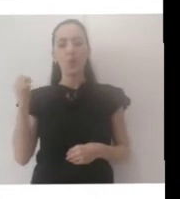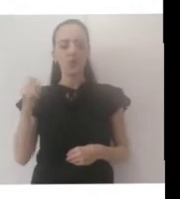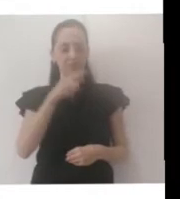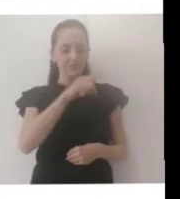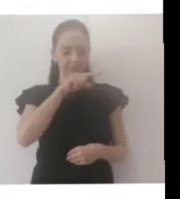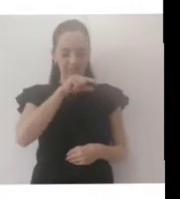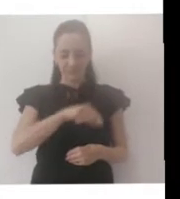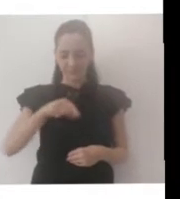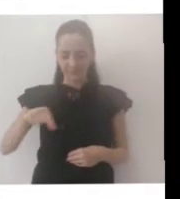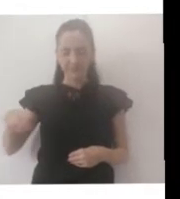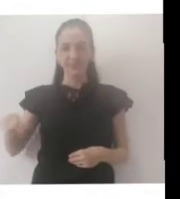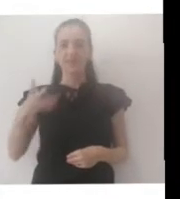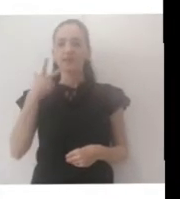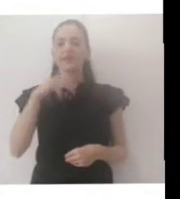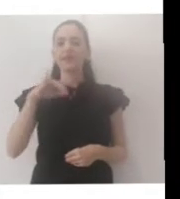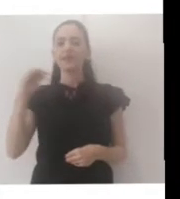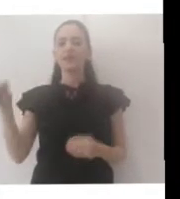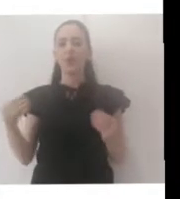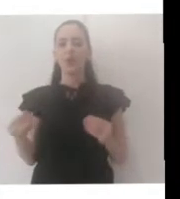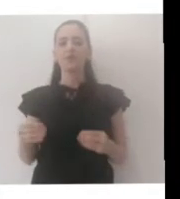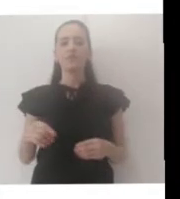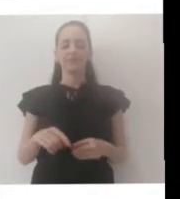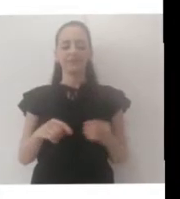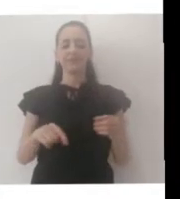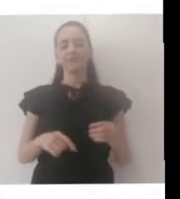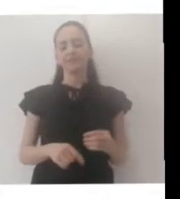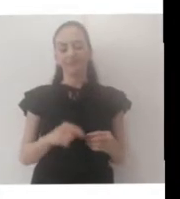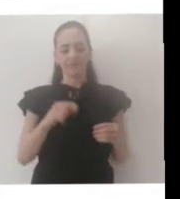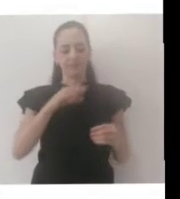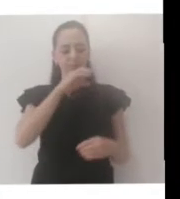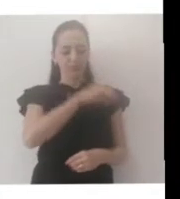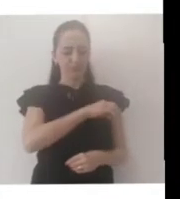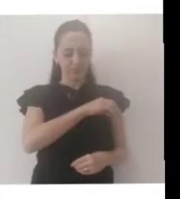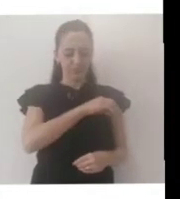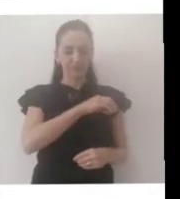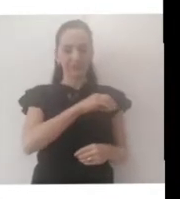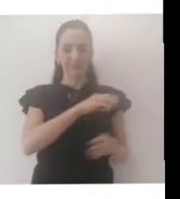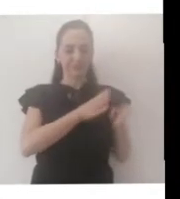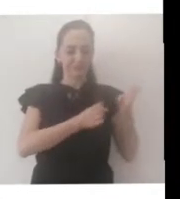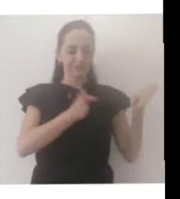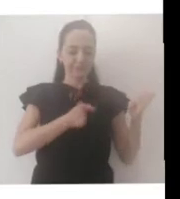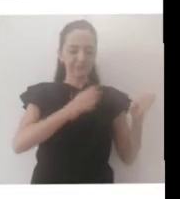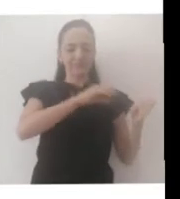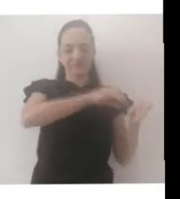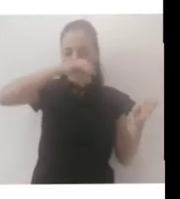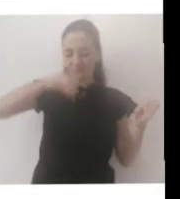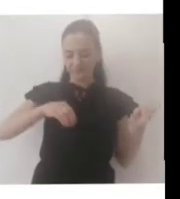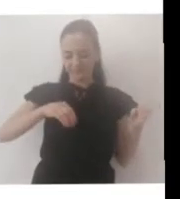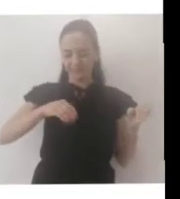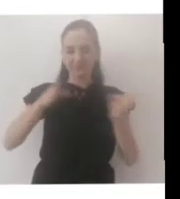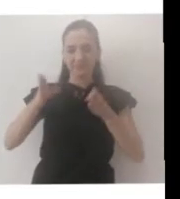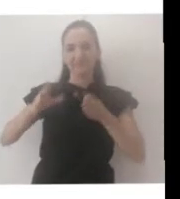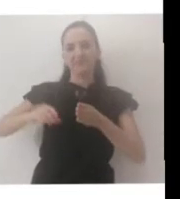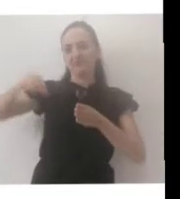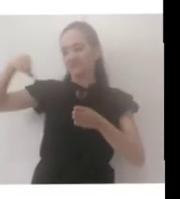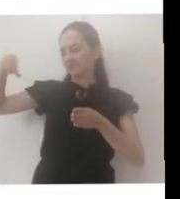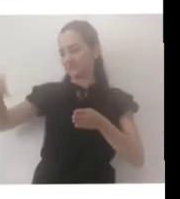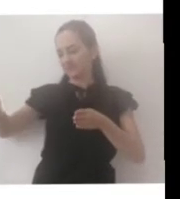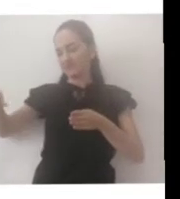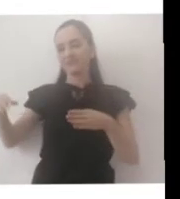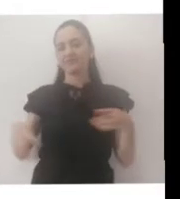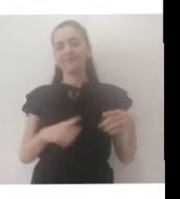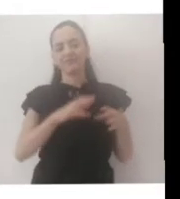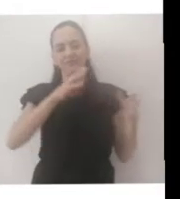os disponha de forma mais espaçada e que, por causa deste espaçamento,